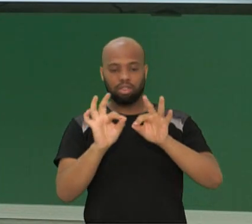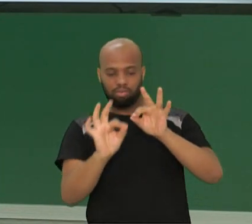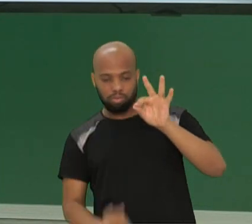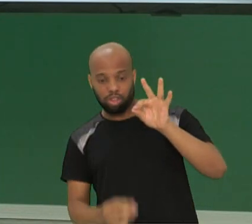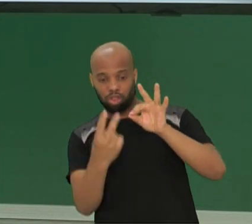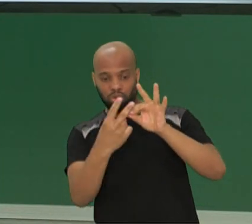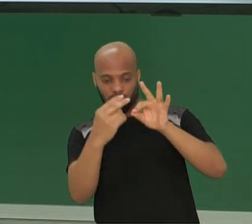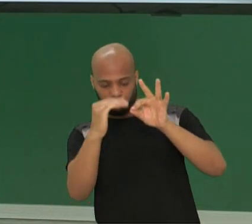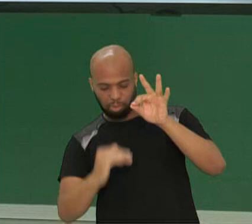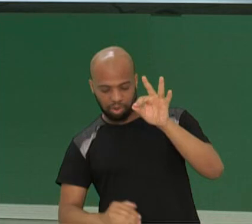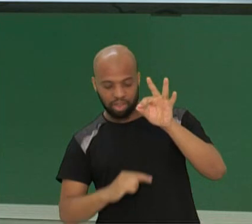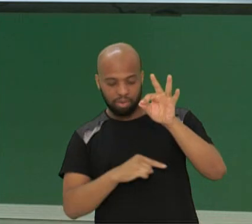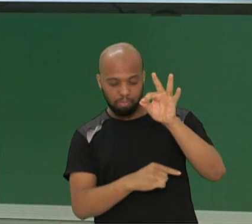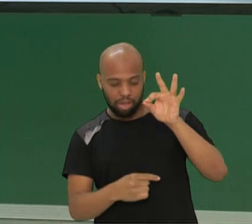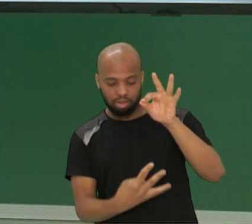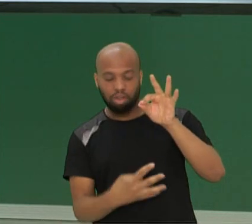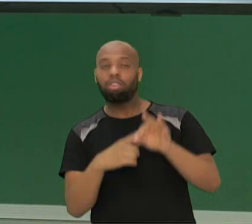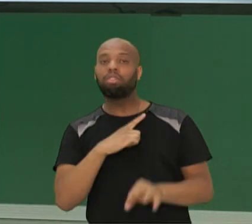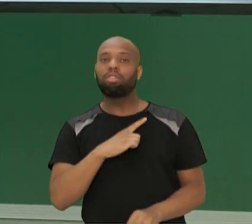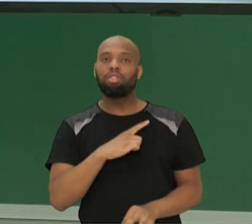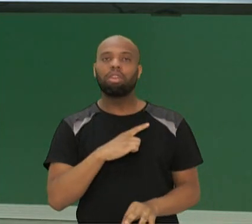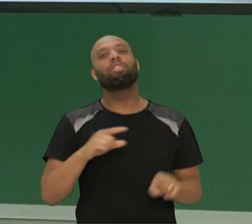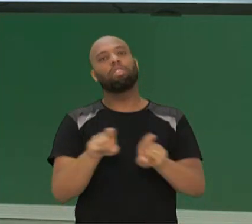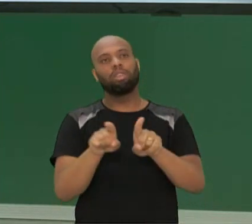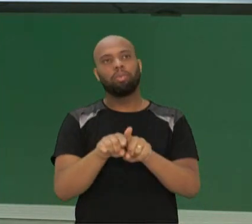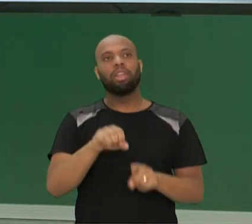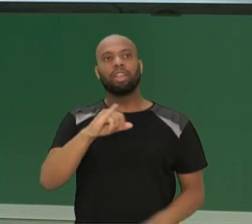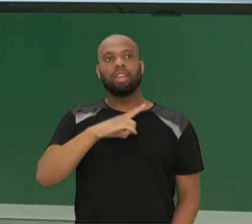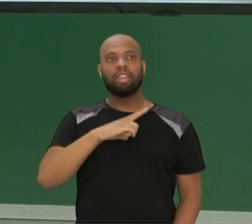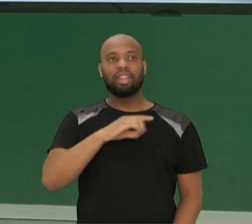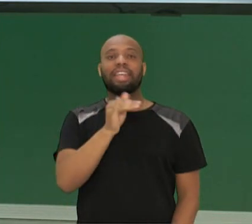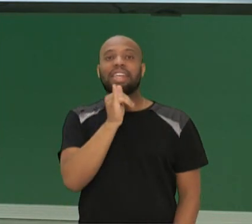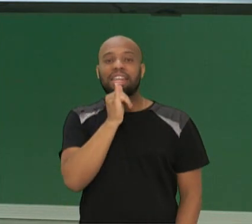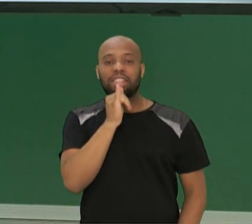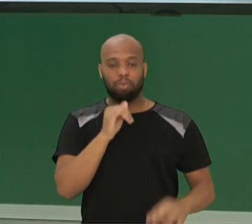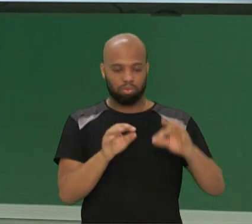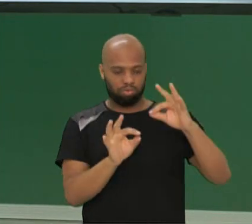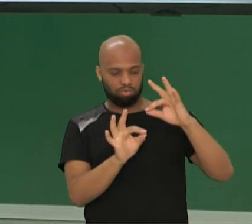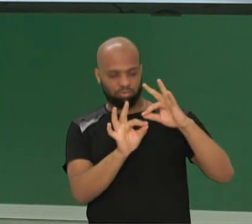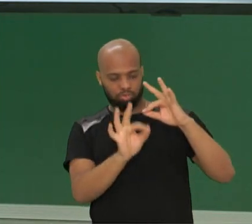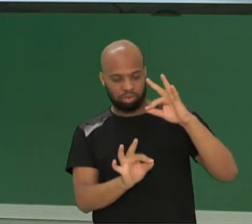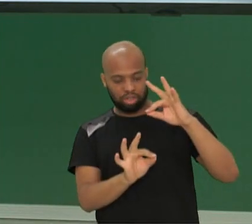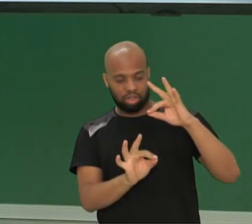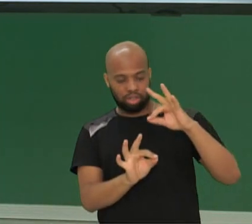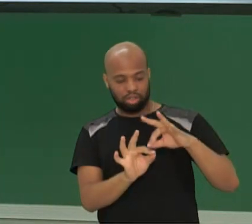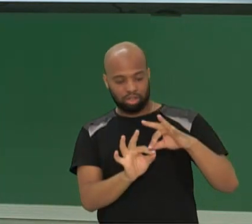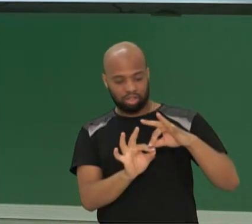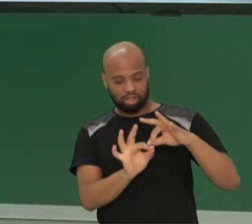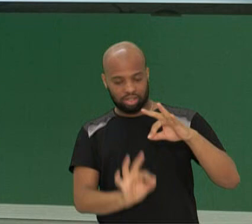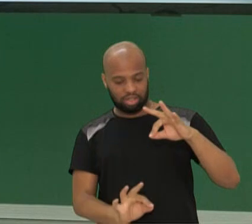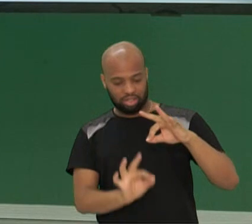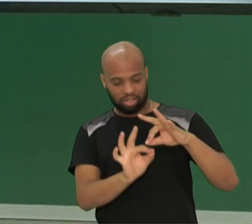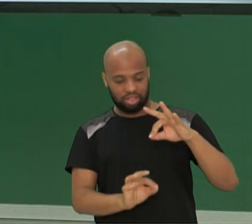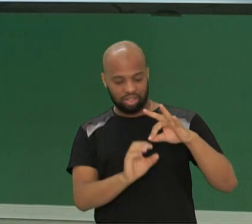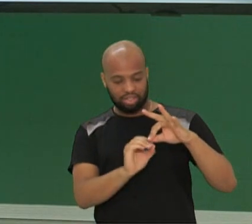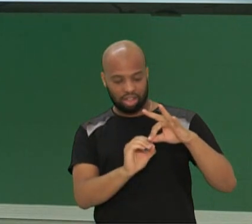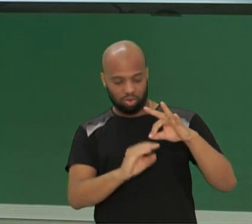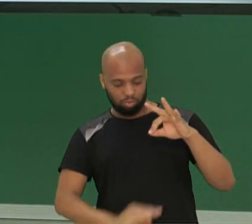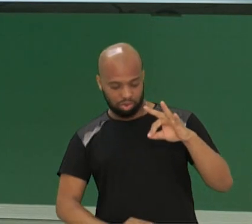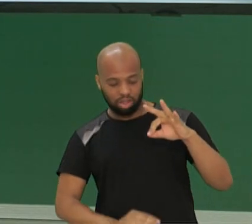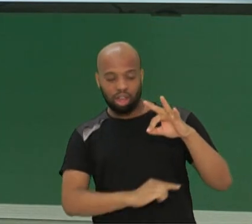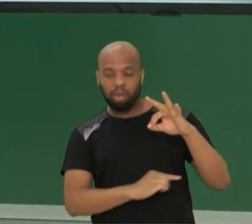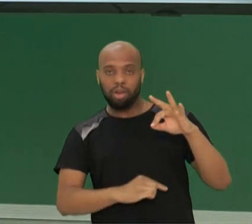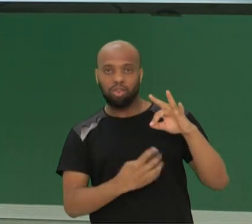até o menos 4. Vejam, se eu andar do 0 ao menos 4, eu andei 4 unidades. Eu tenho ali um comprimento de 4